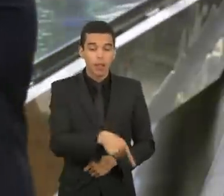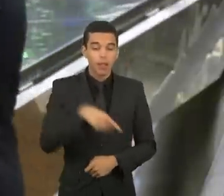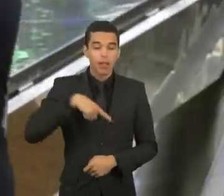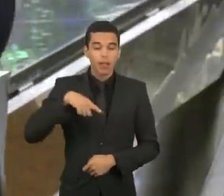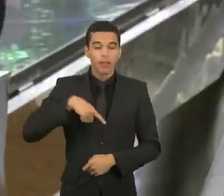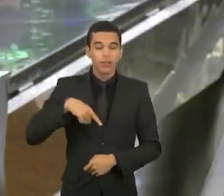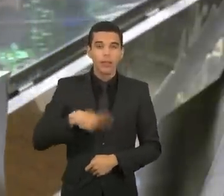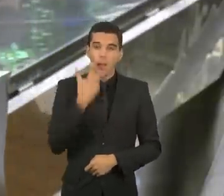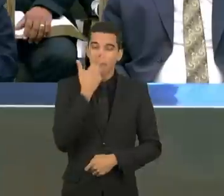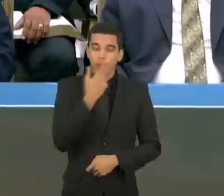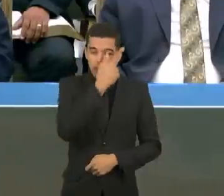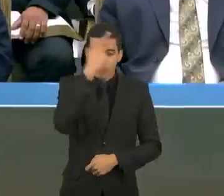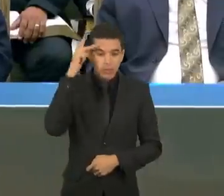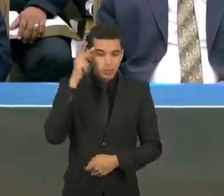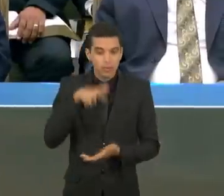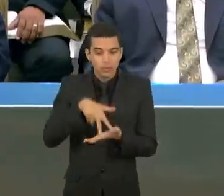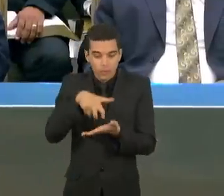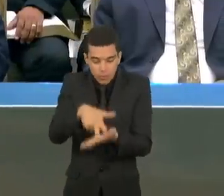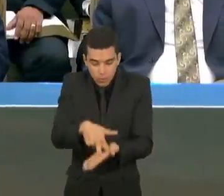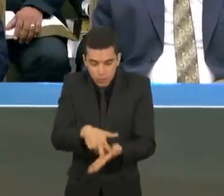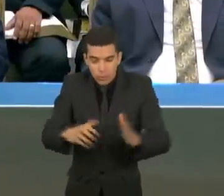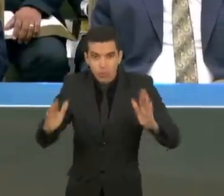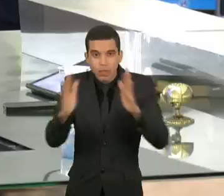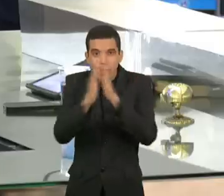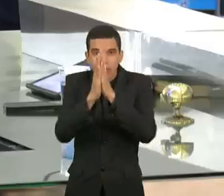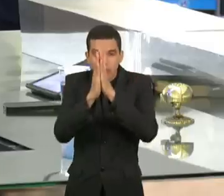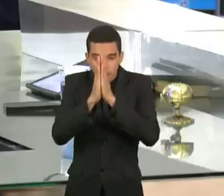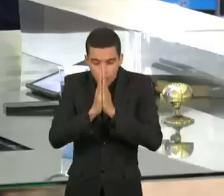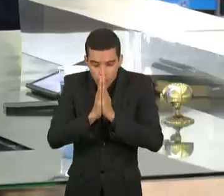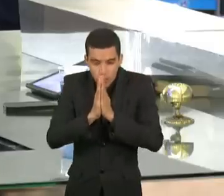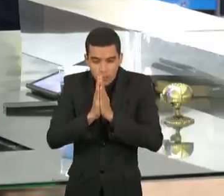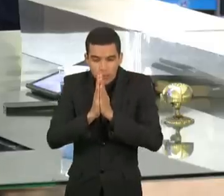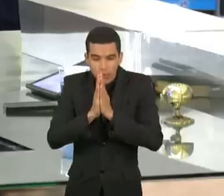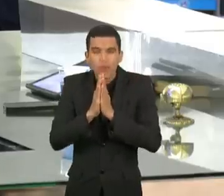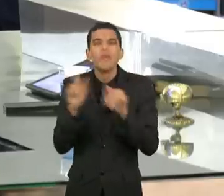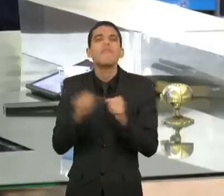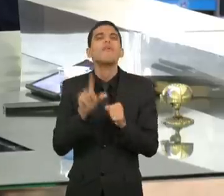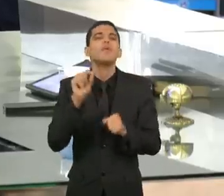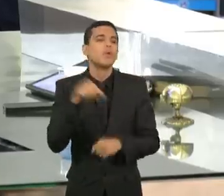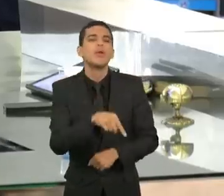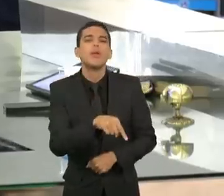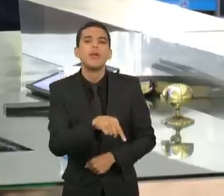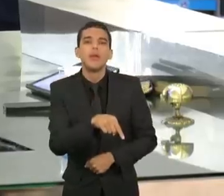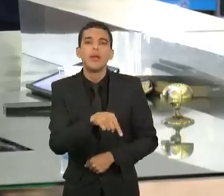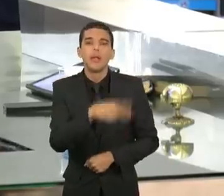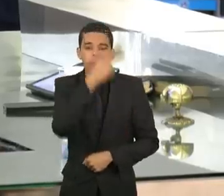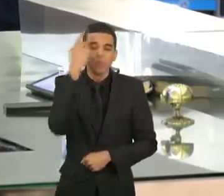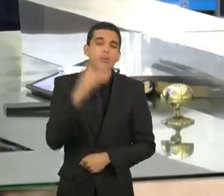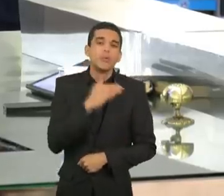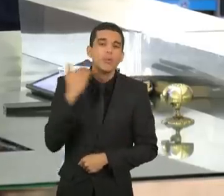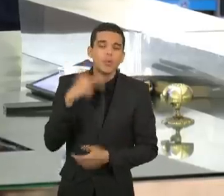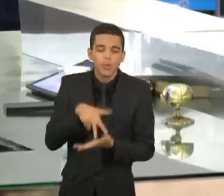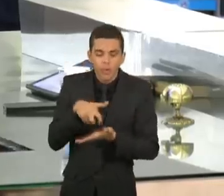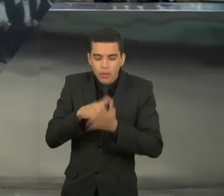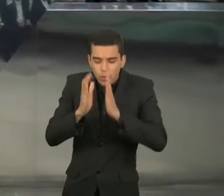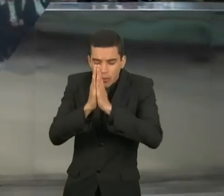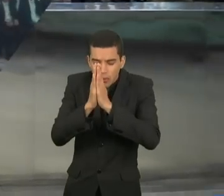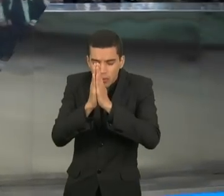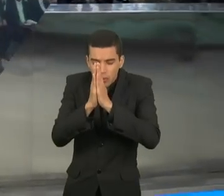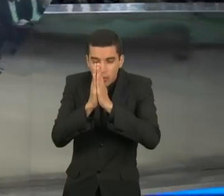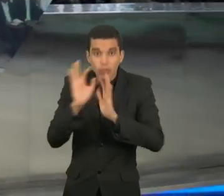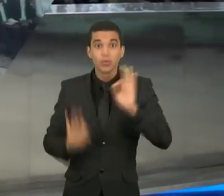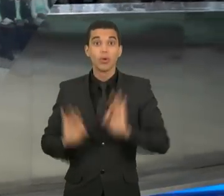quem foi enterrado de joelhos e com as mãozinhas assim. O que é que ele está fazendo? Se preparando, porque ele crê que há